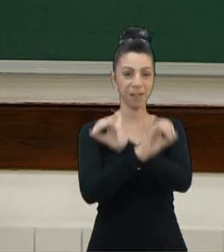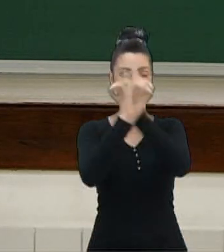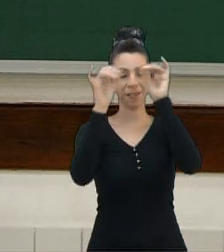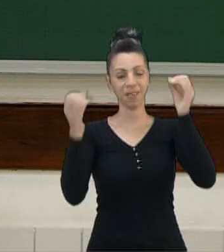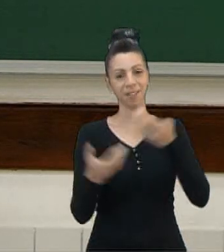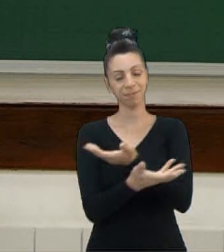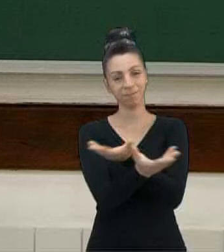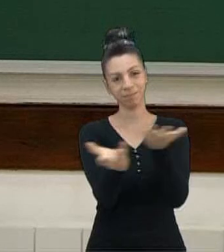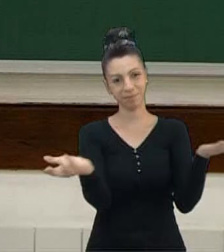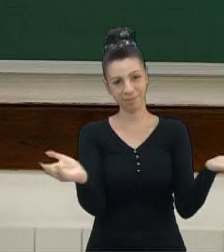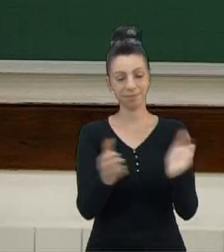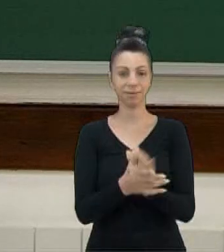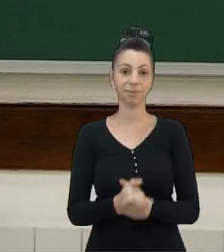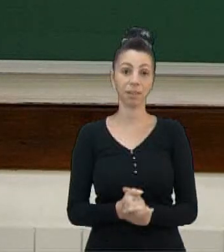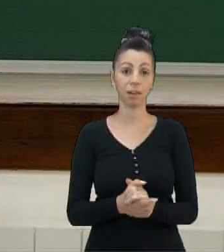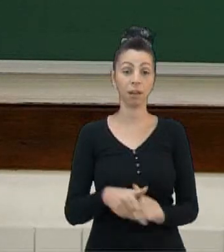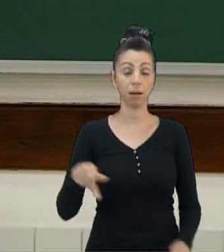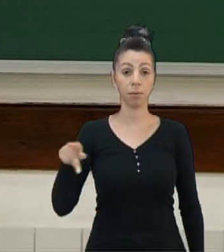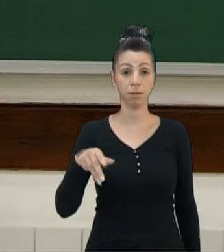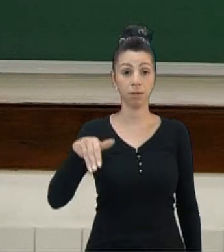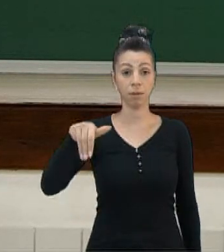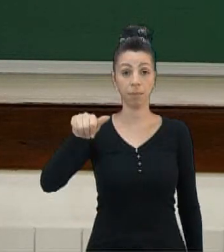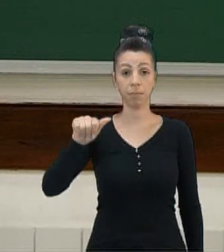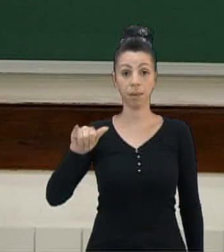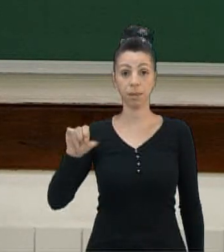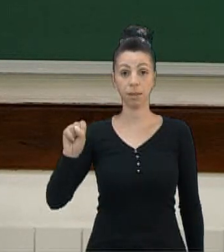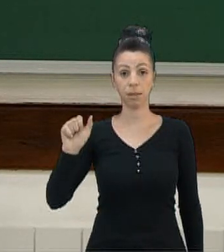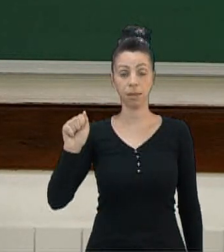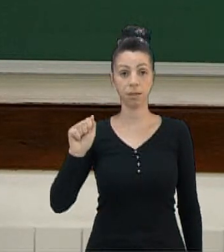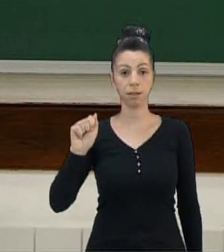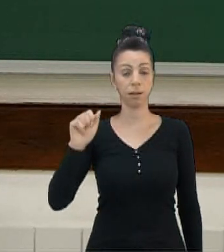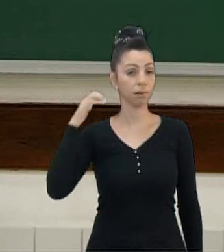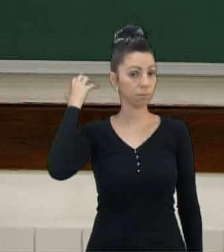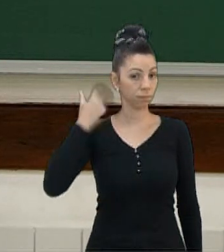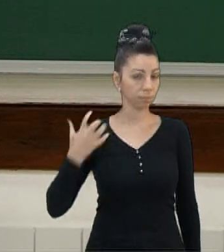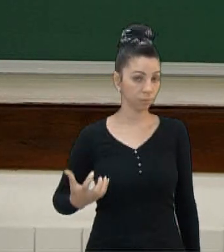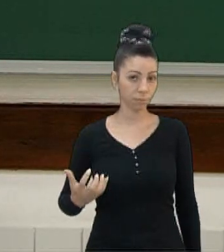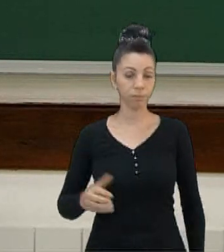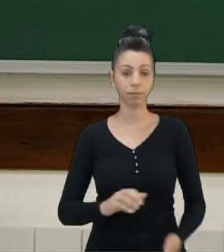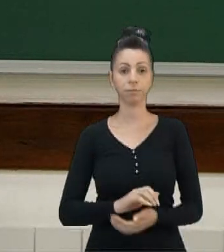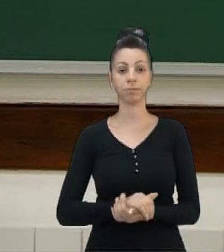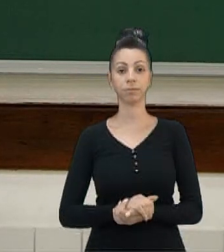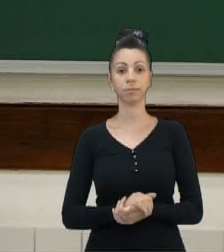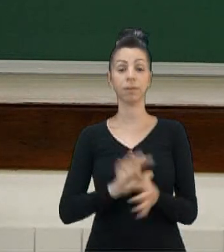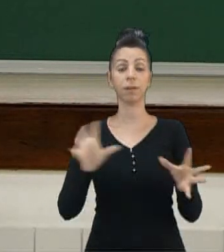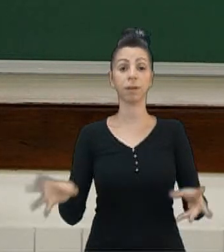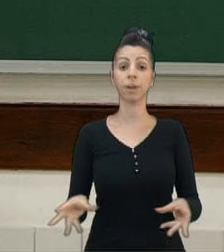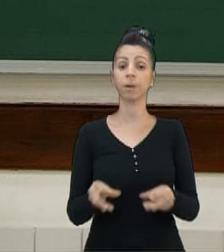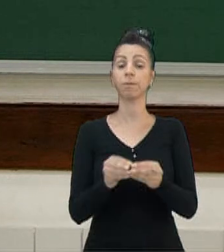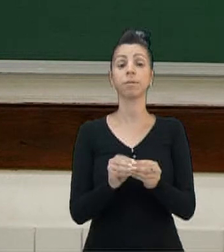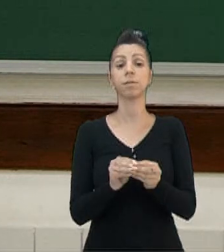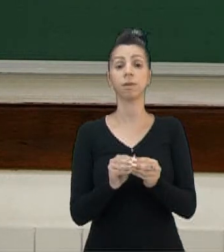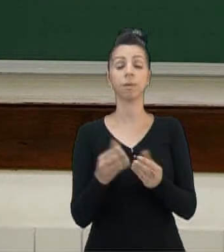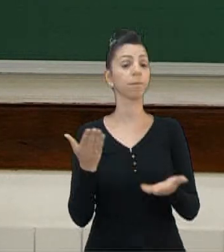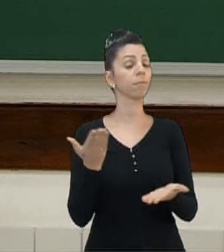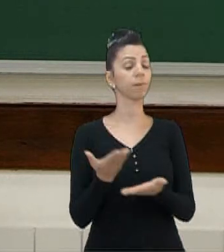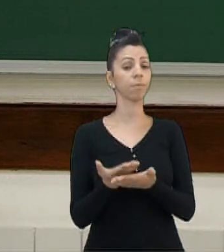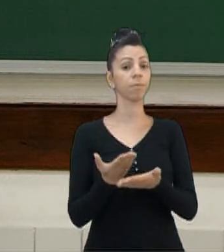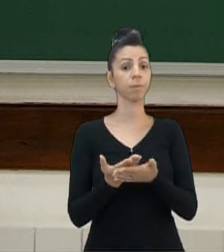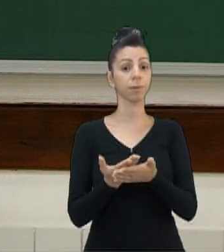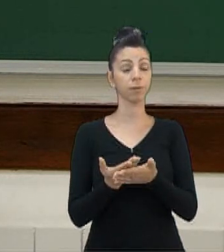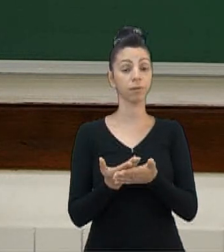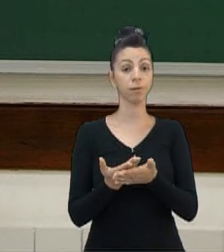Olá, pessoal. Professora Maísa com vocês. Estamos fazendo revisão e hoje a nossa revisão